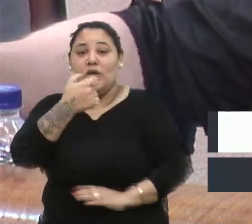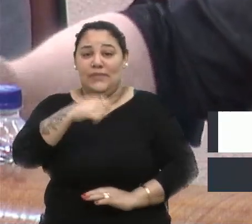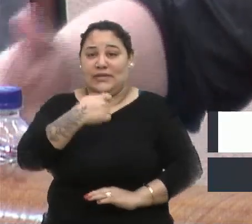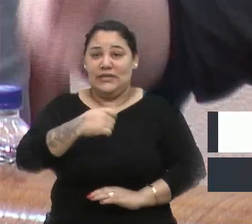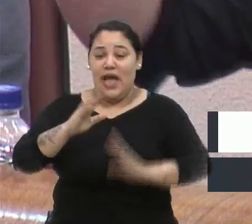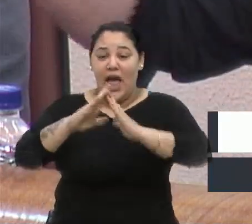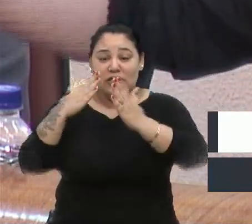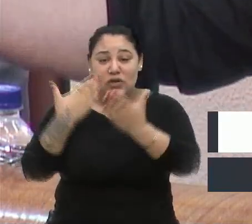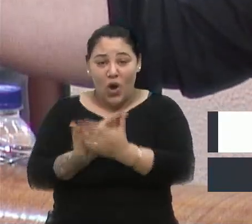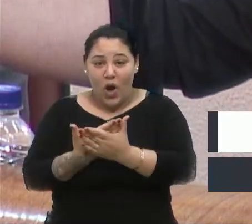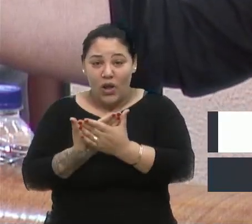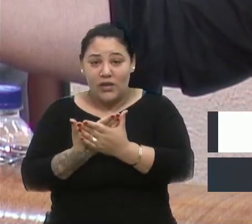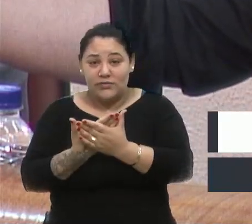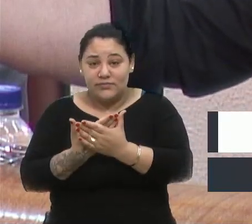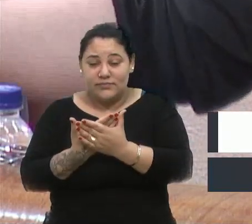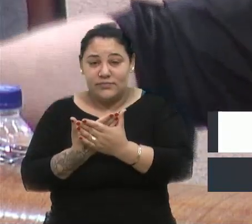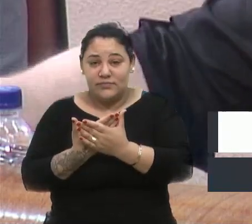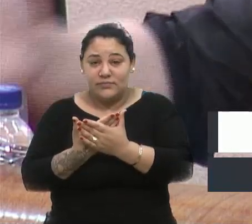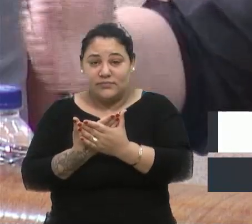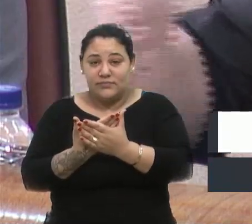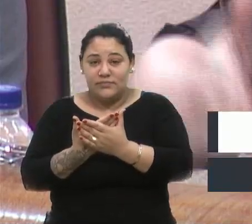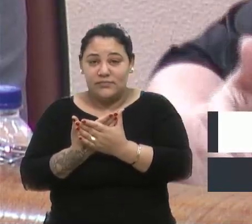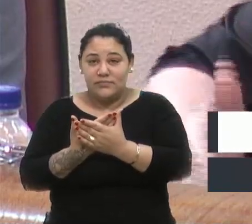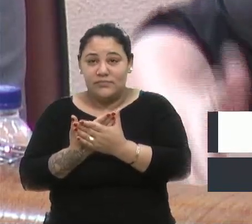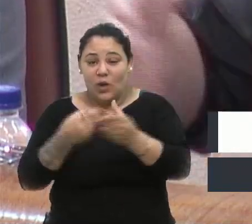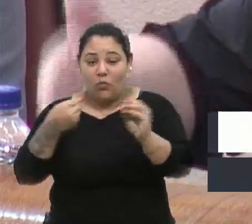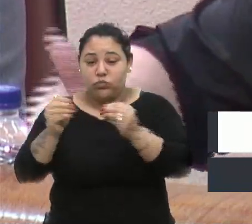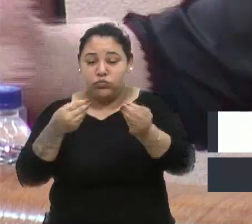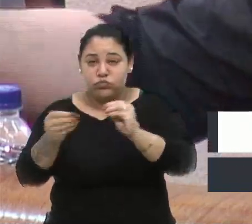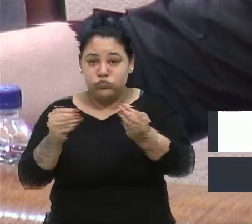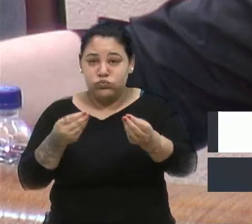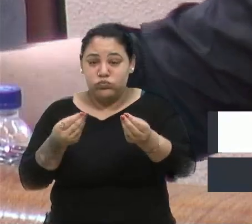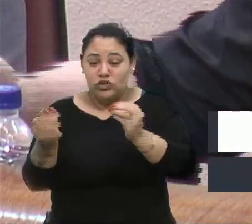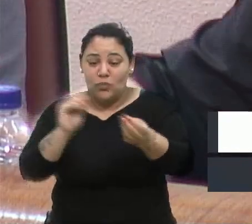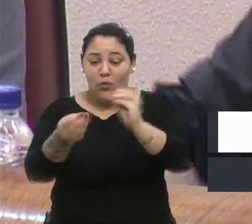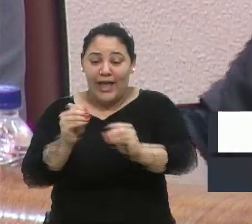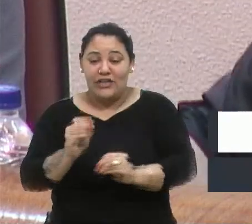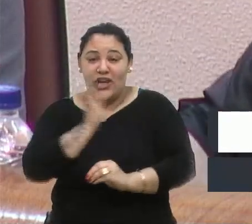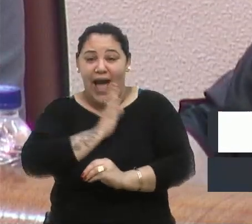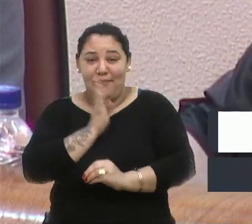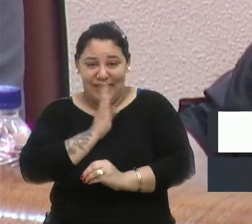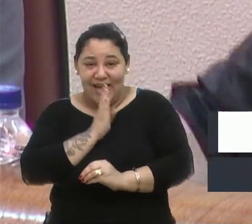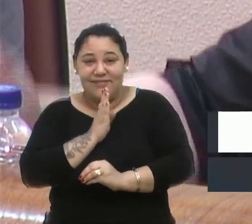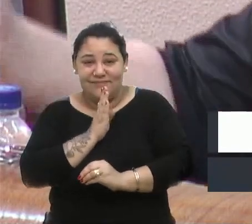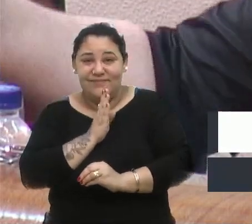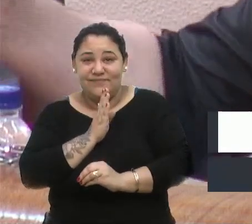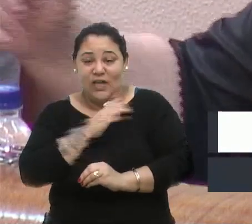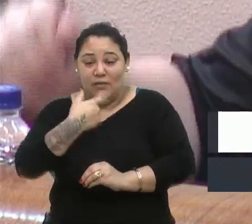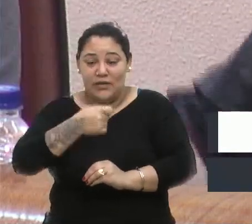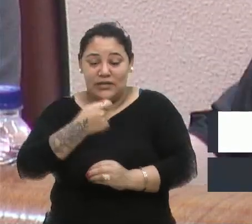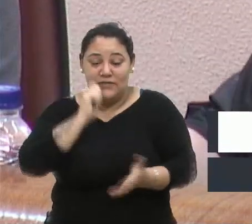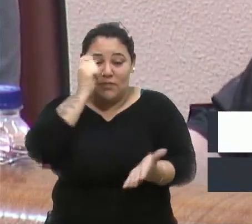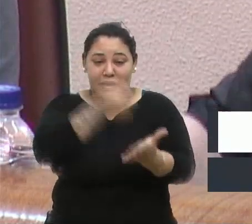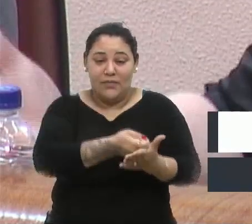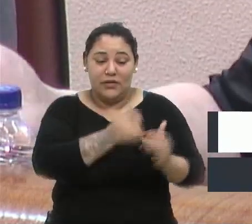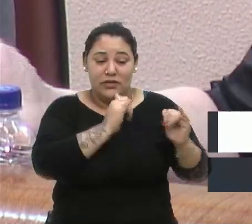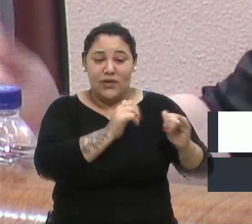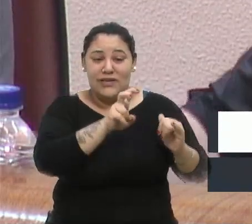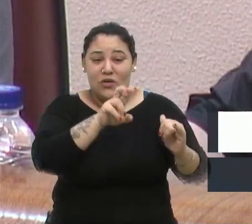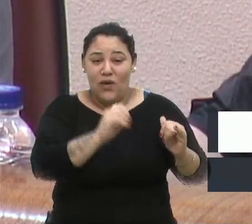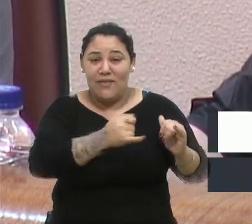escolas modulares, ampliação. Aí não fazem ampliação, tem que fazer o pagamento do transporte. Em torno de 50 milhões, é